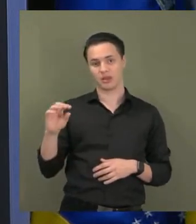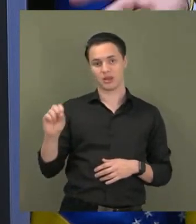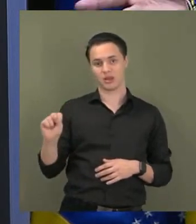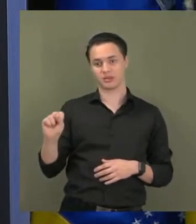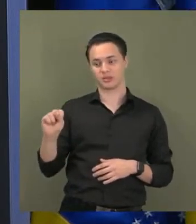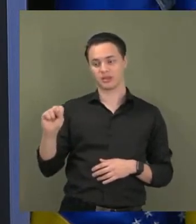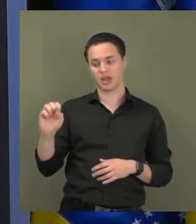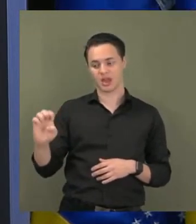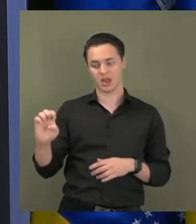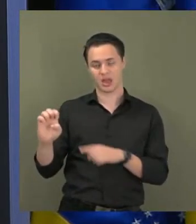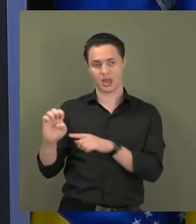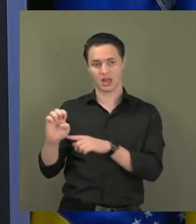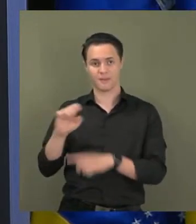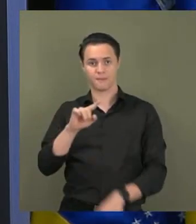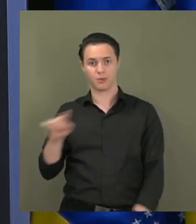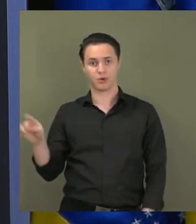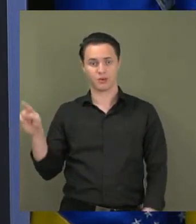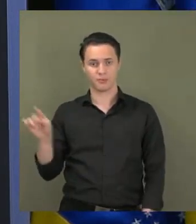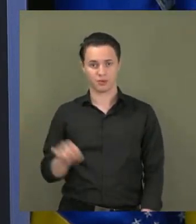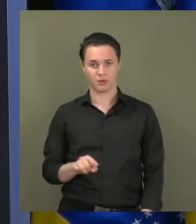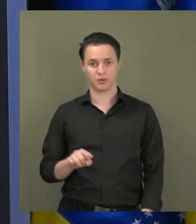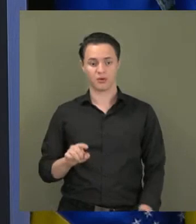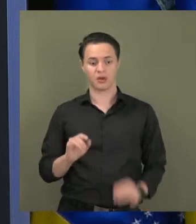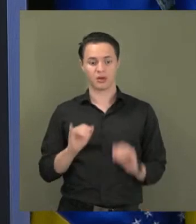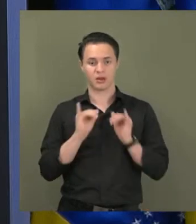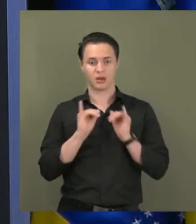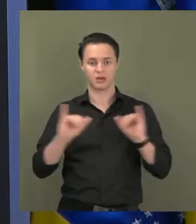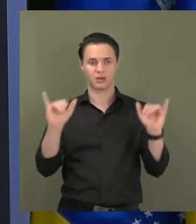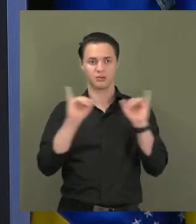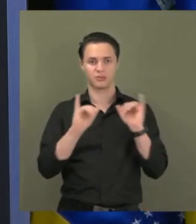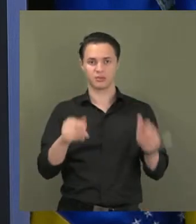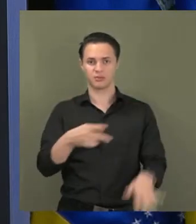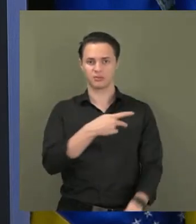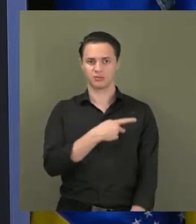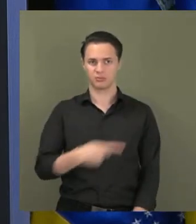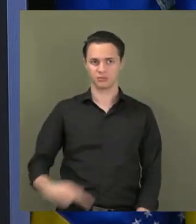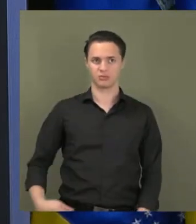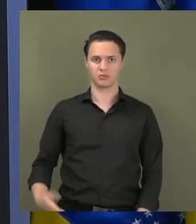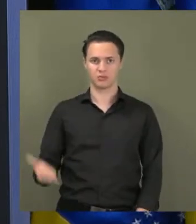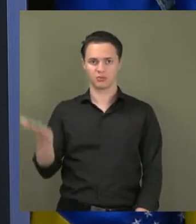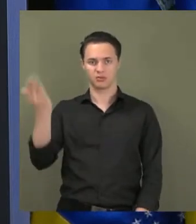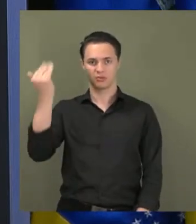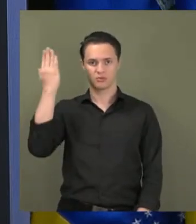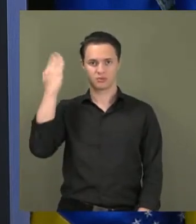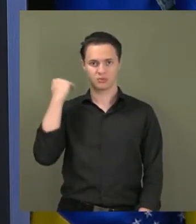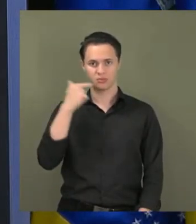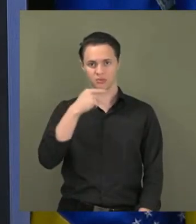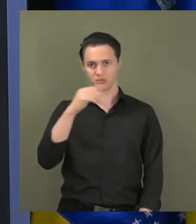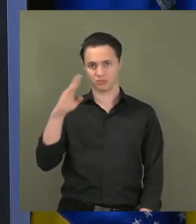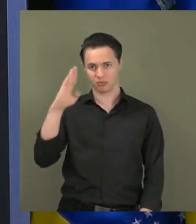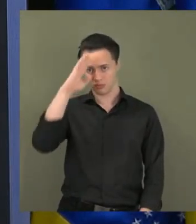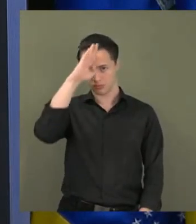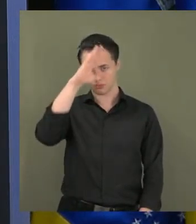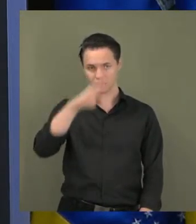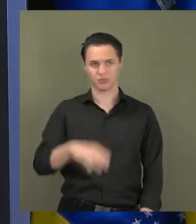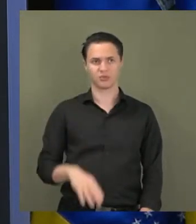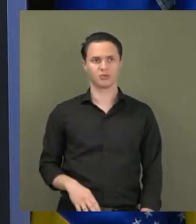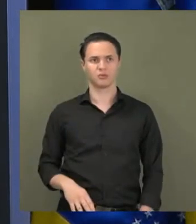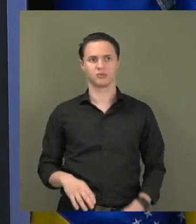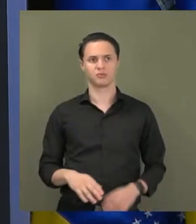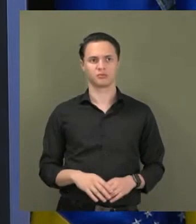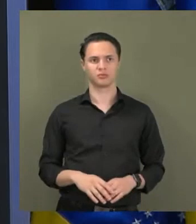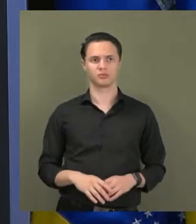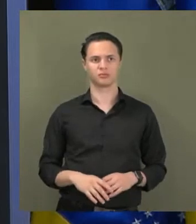proibiu a campanha do presidente, na época, candidato à reeleição Bolsonaro,